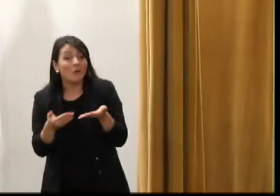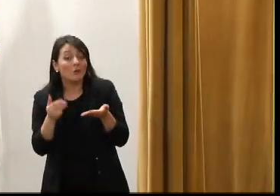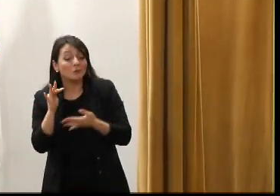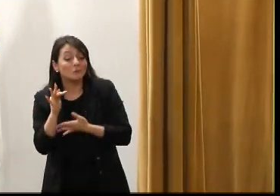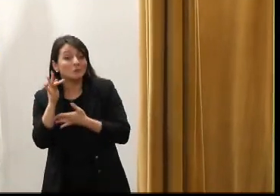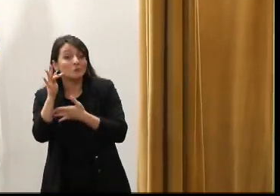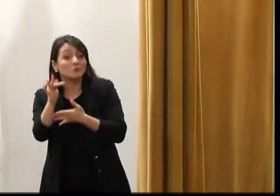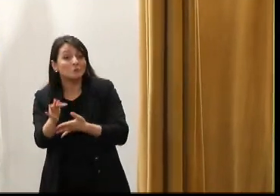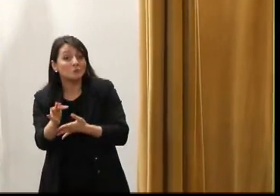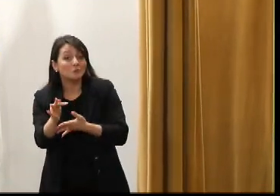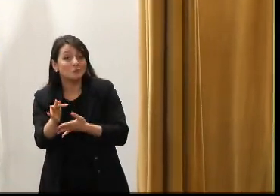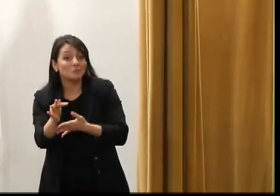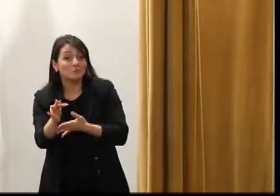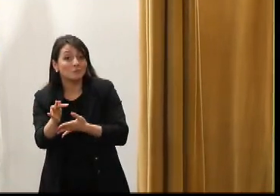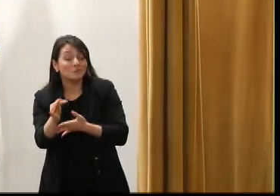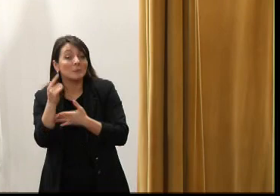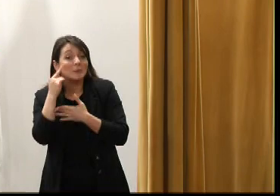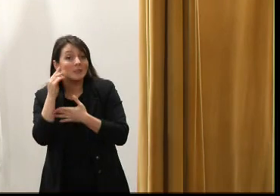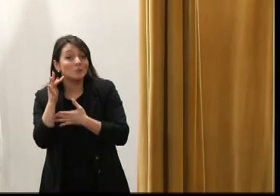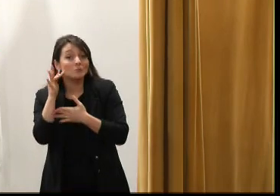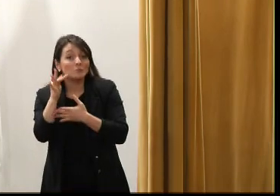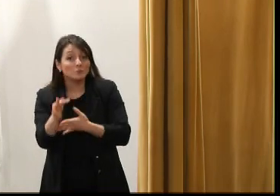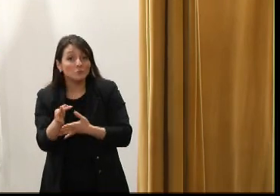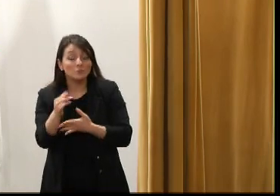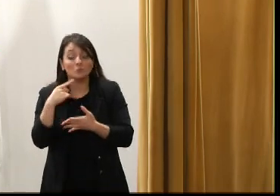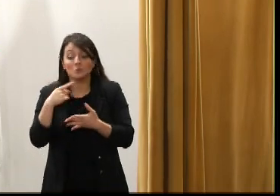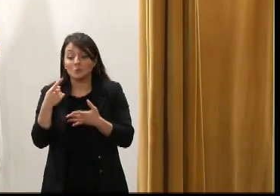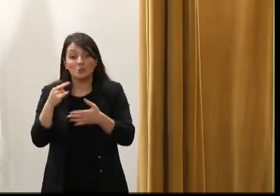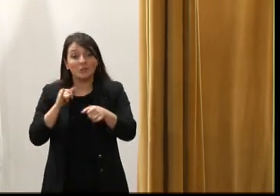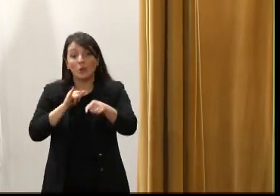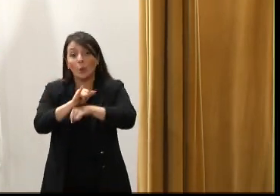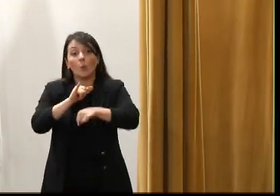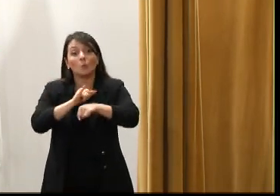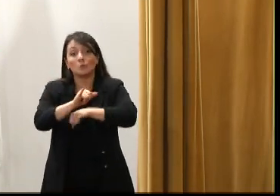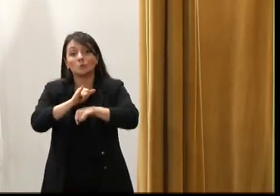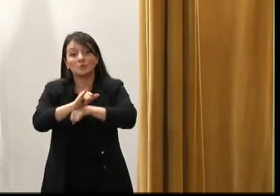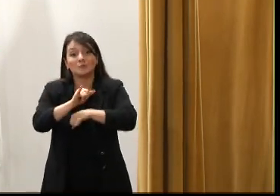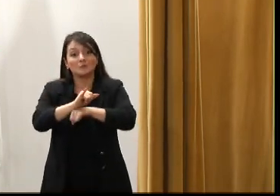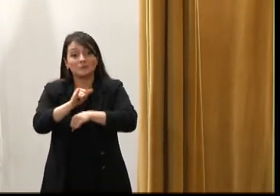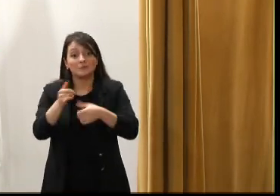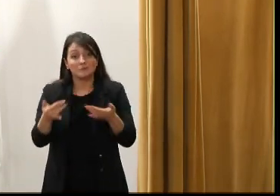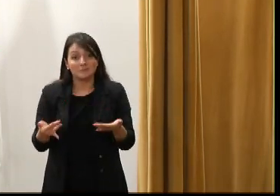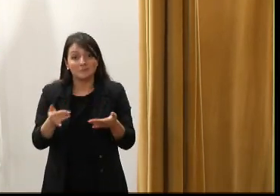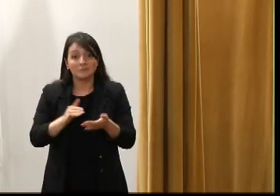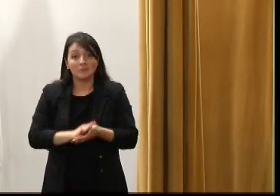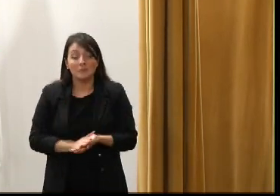cenários futuros de incremento de eventos climáticos extremos.